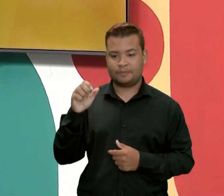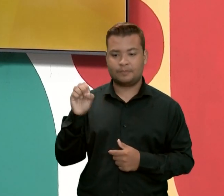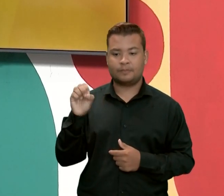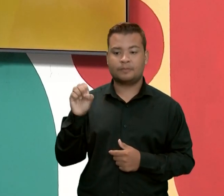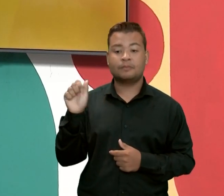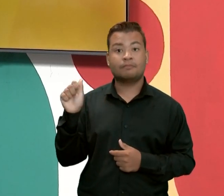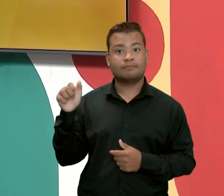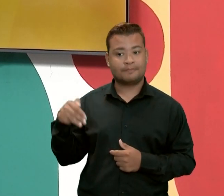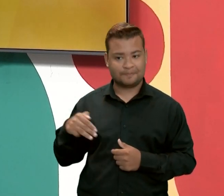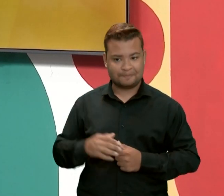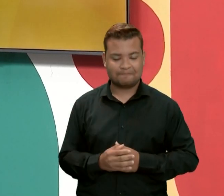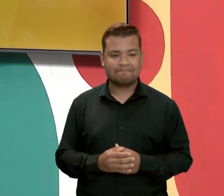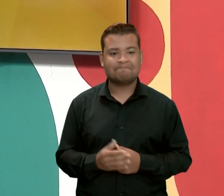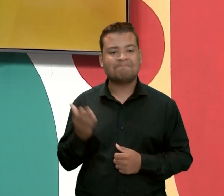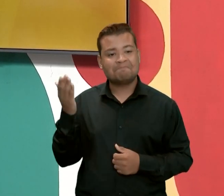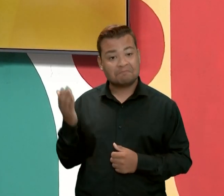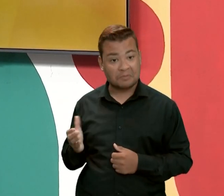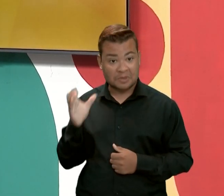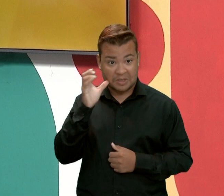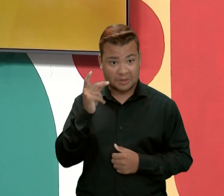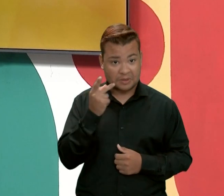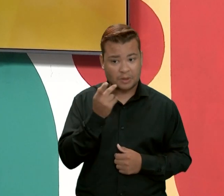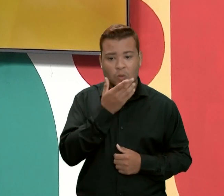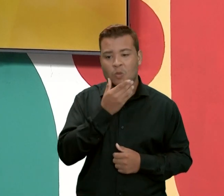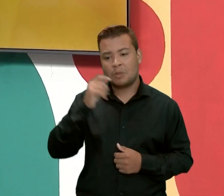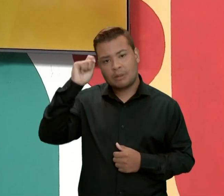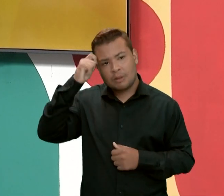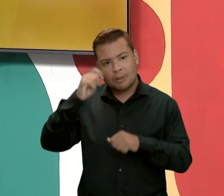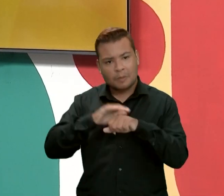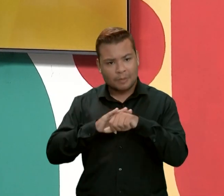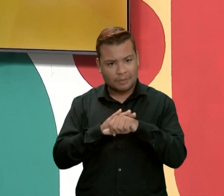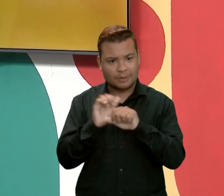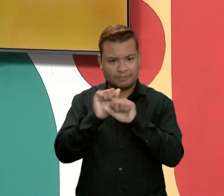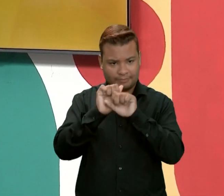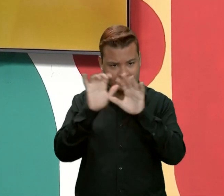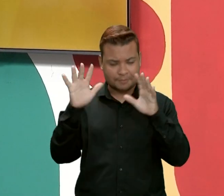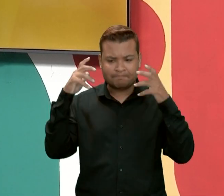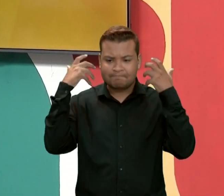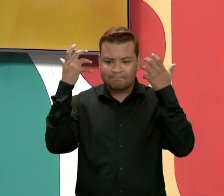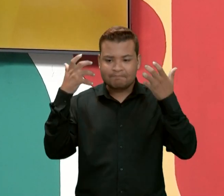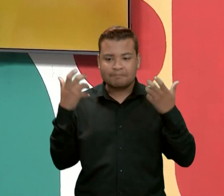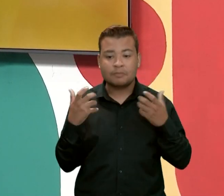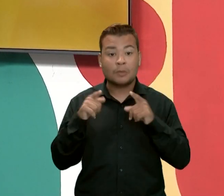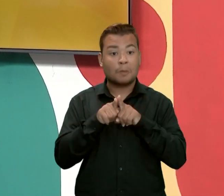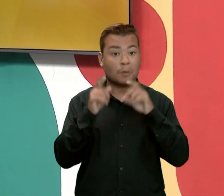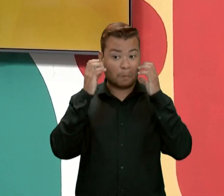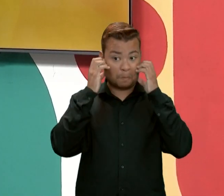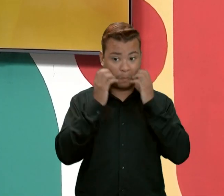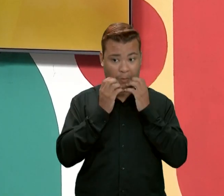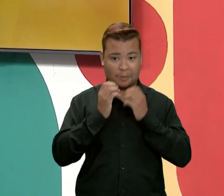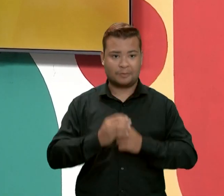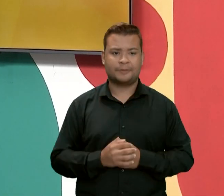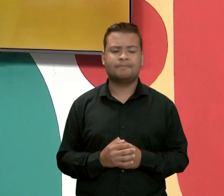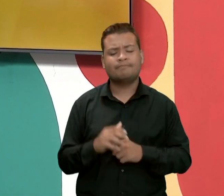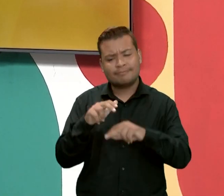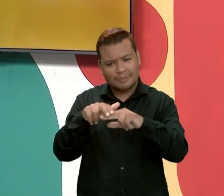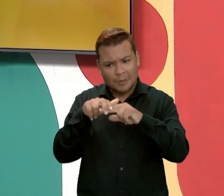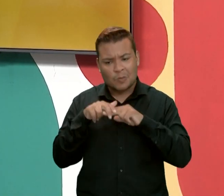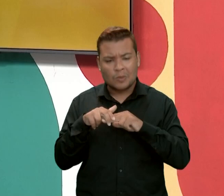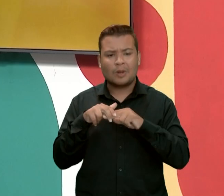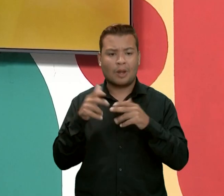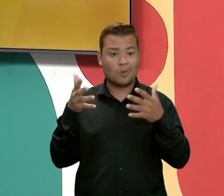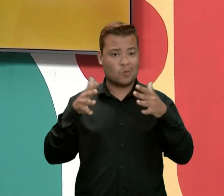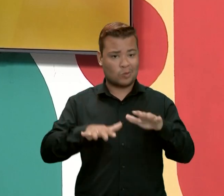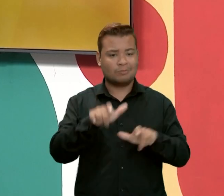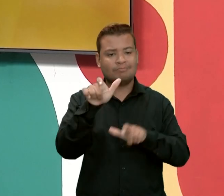870 AM. Eu sou Cássio Neves, um homem negro de pele clara com cabelos Black Power e eu uso barba. Por questão de inclusão para o nosso